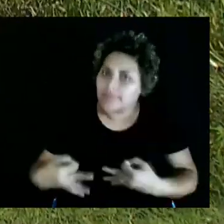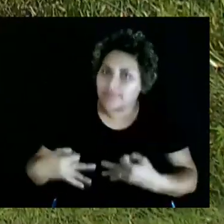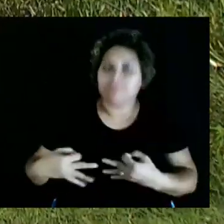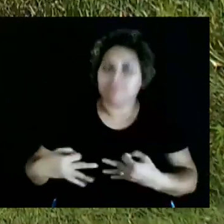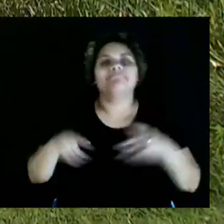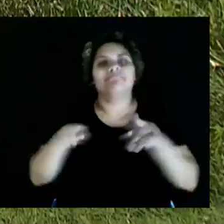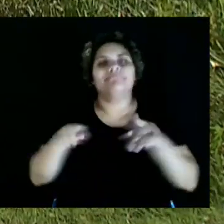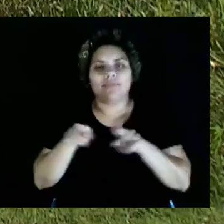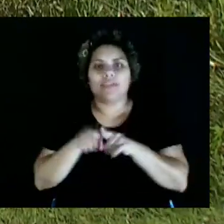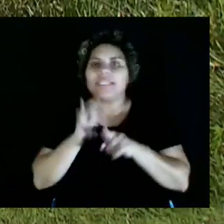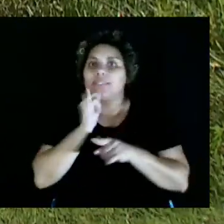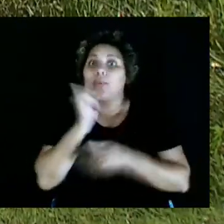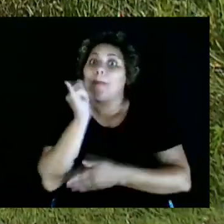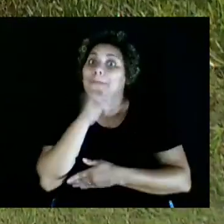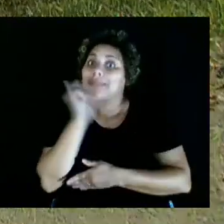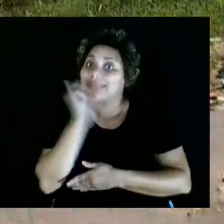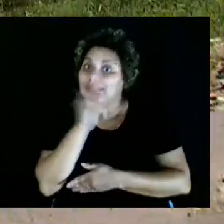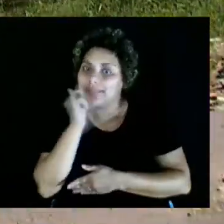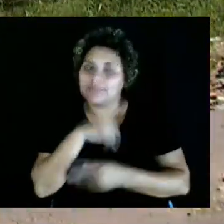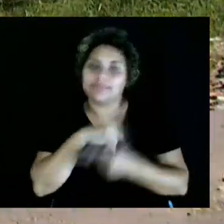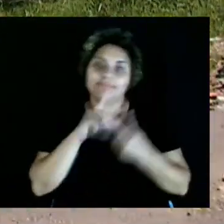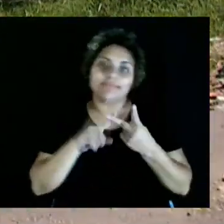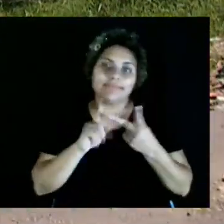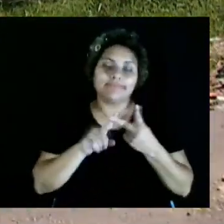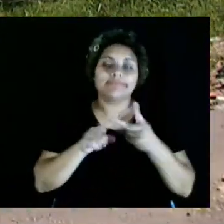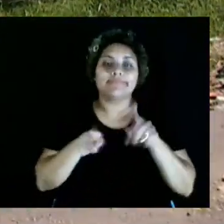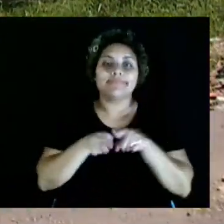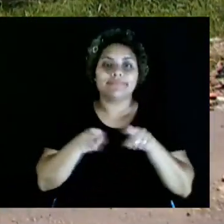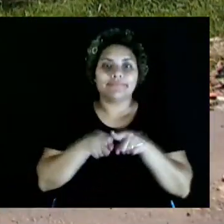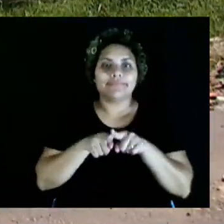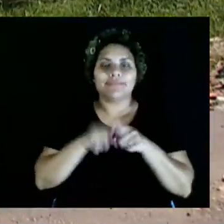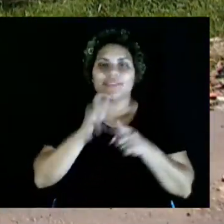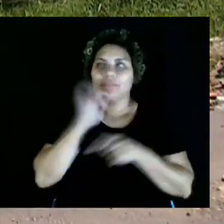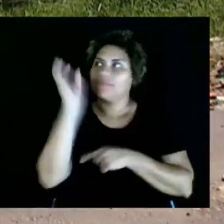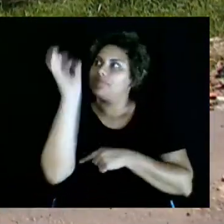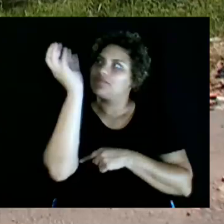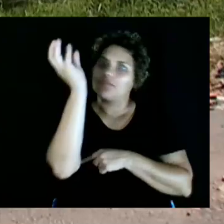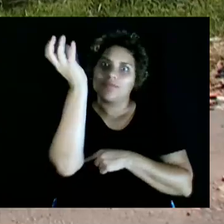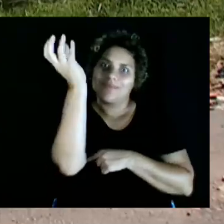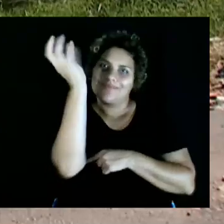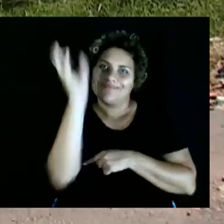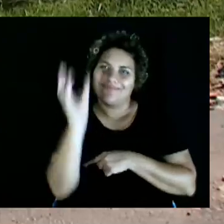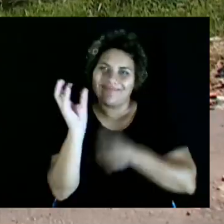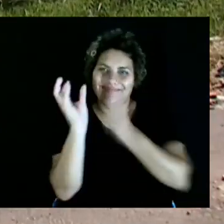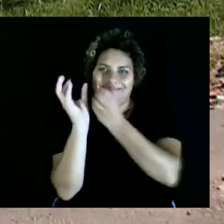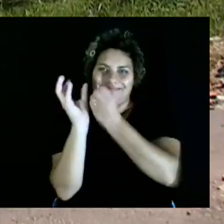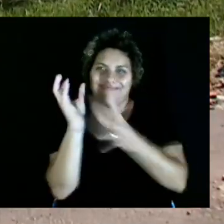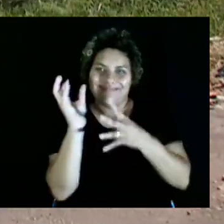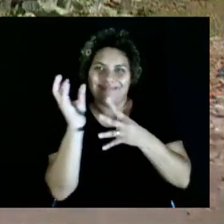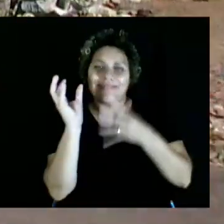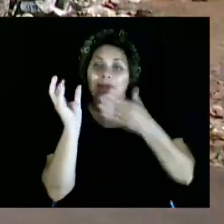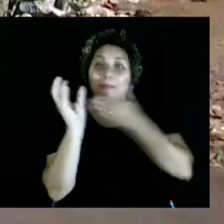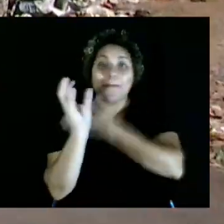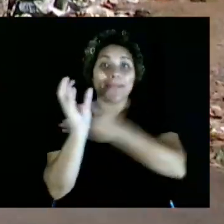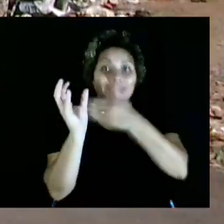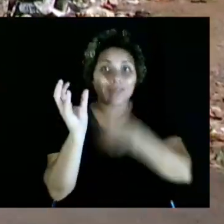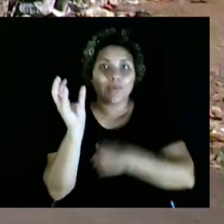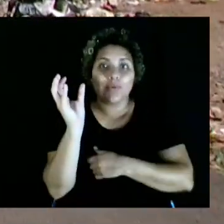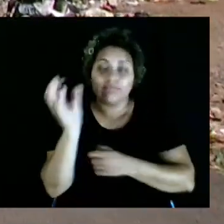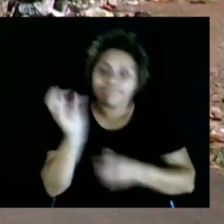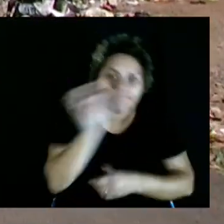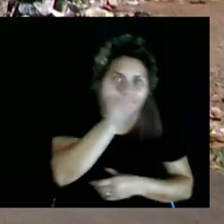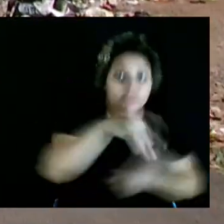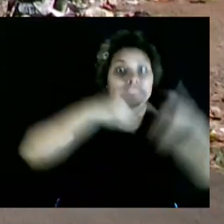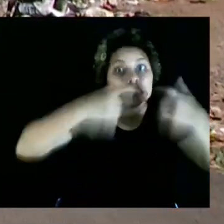bateria, fazer o descarte correto de lâmpadas fluorescentes, né, que são telhas de amianto, porque são aquelas